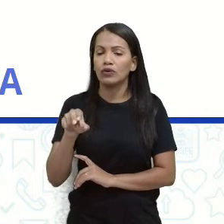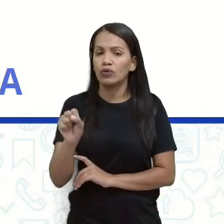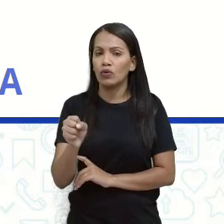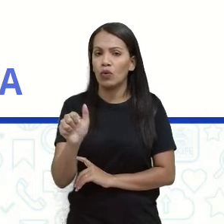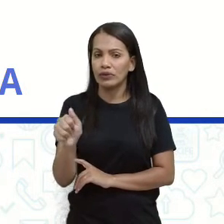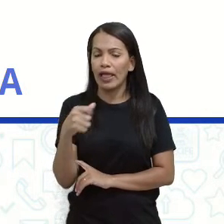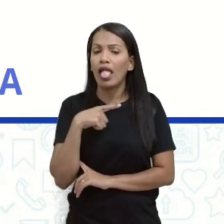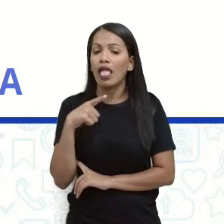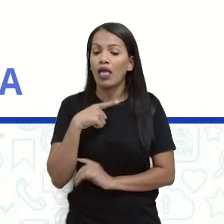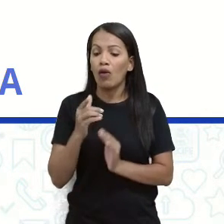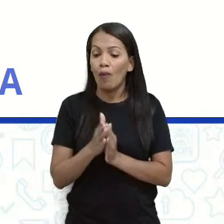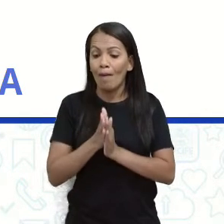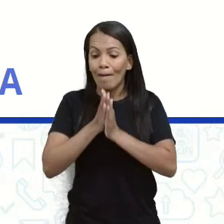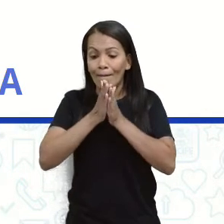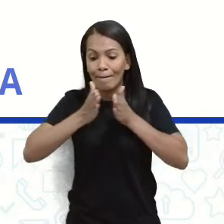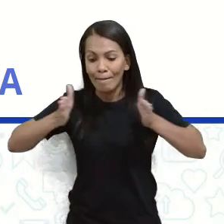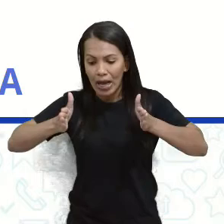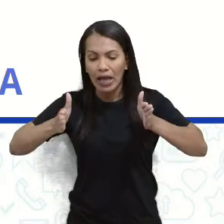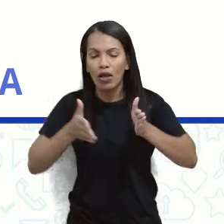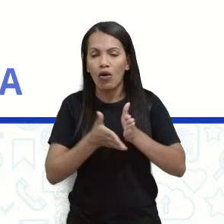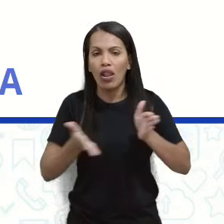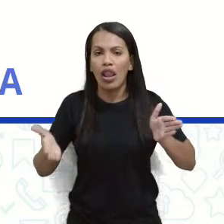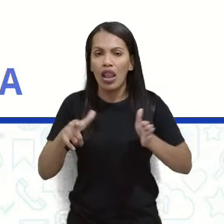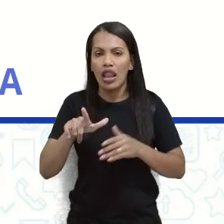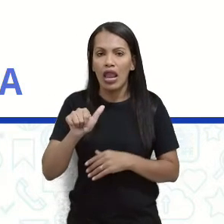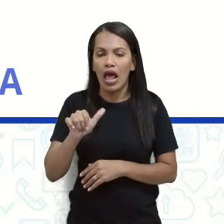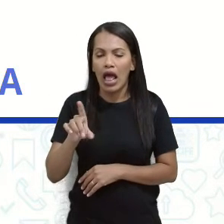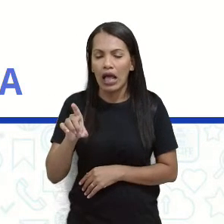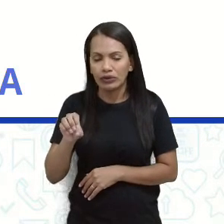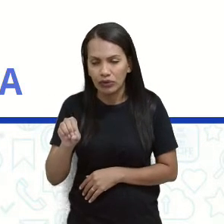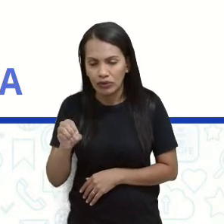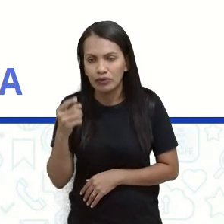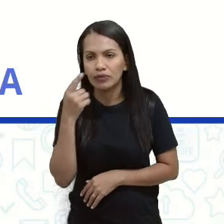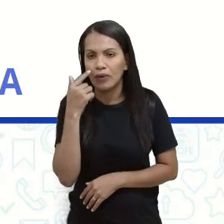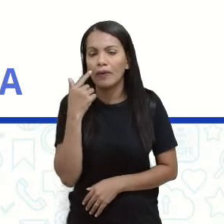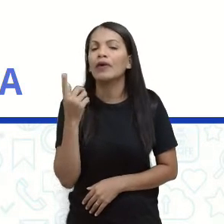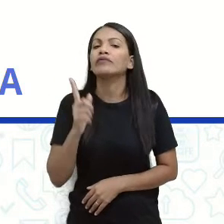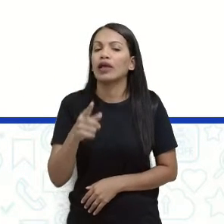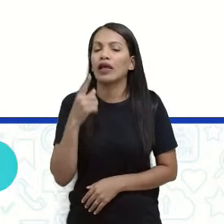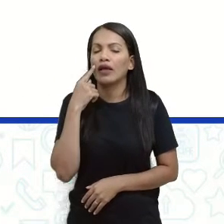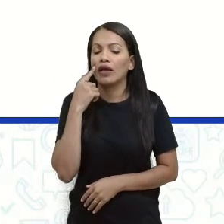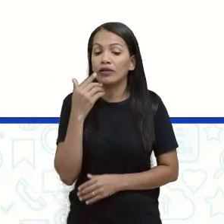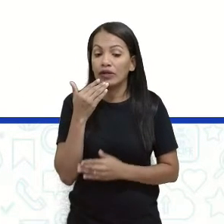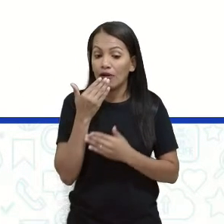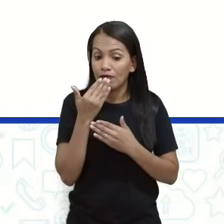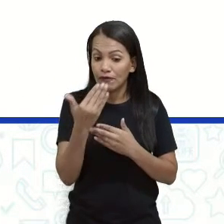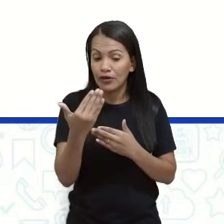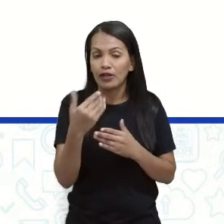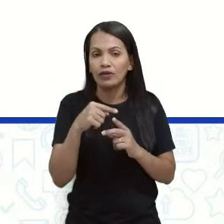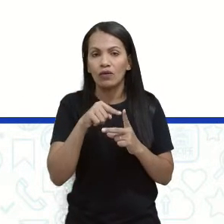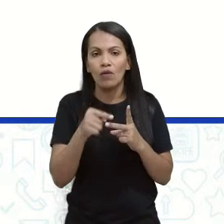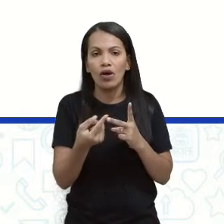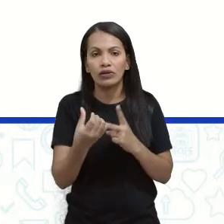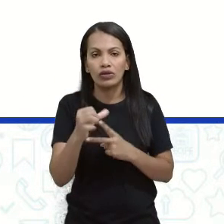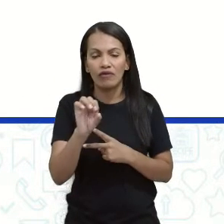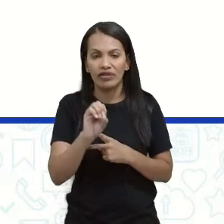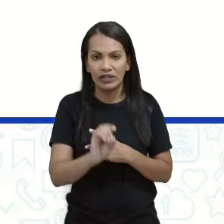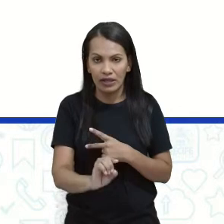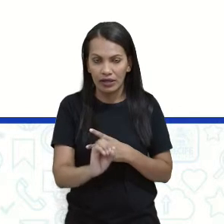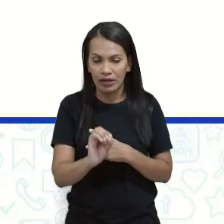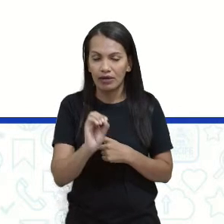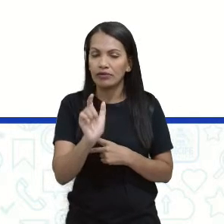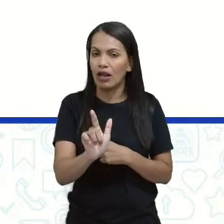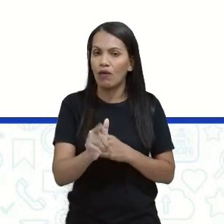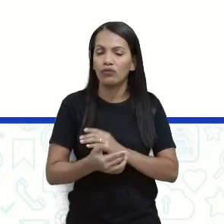hipotenusa, obrigatoriamente, é oposto, é na frente de 90 graus. Lembra disso, tá bom?